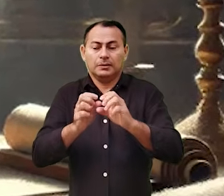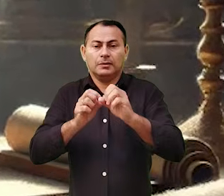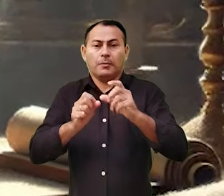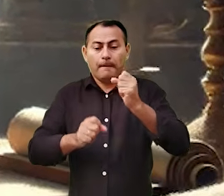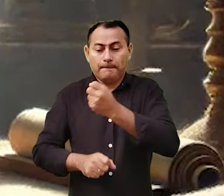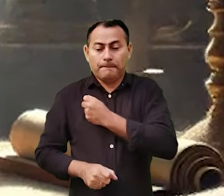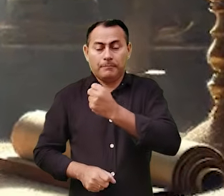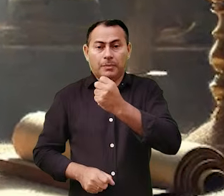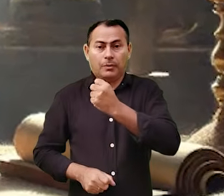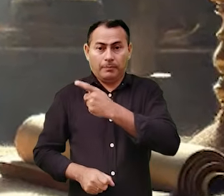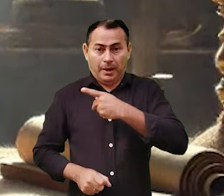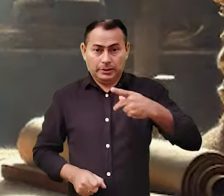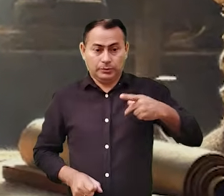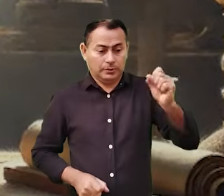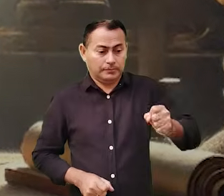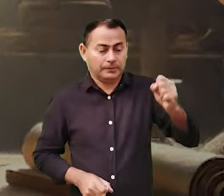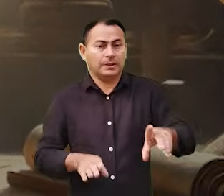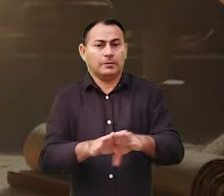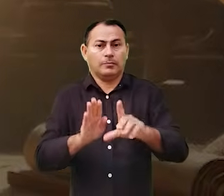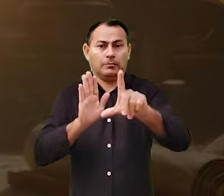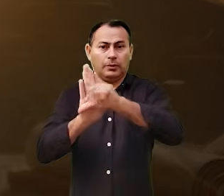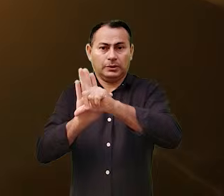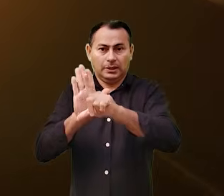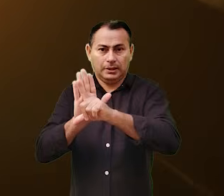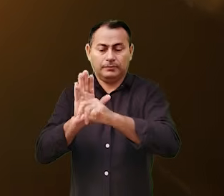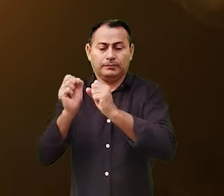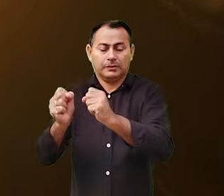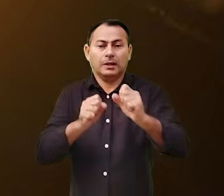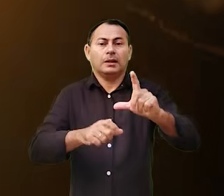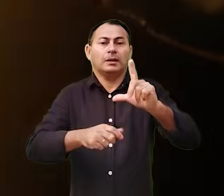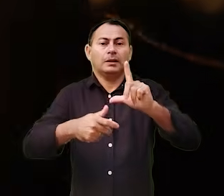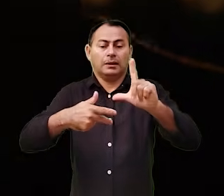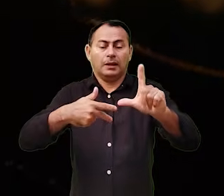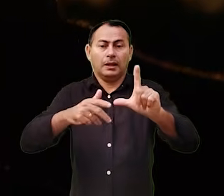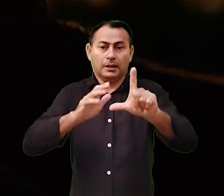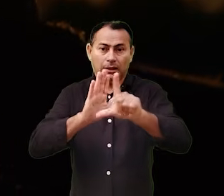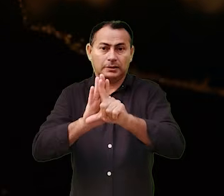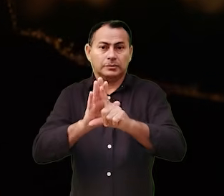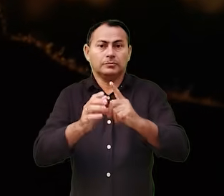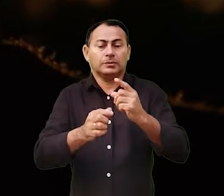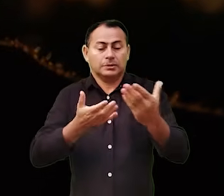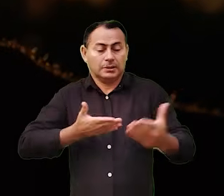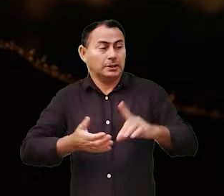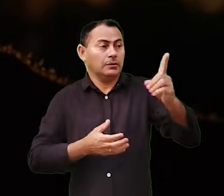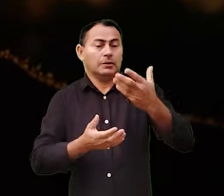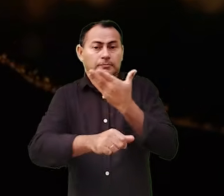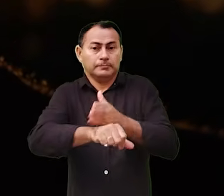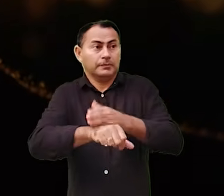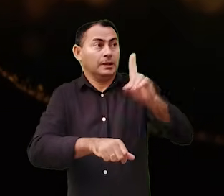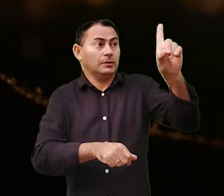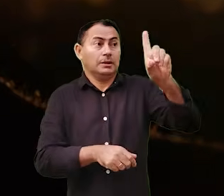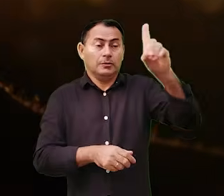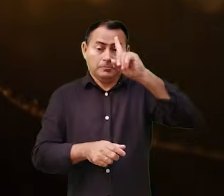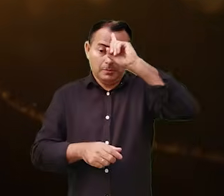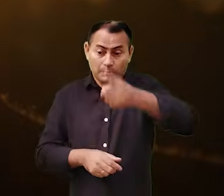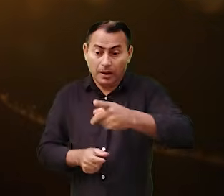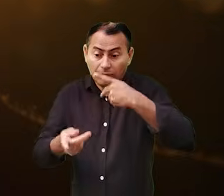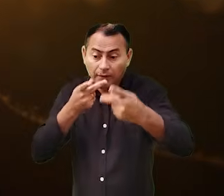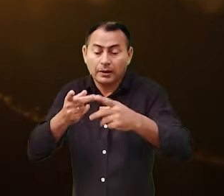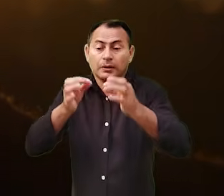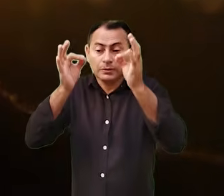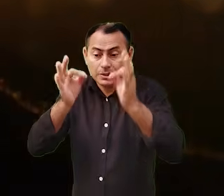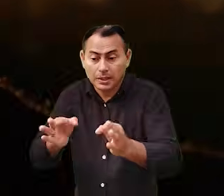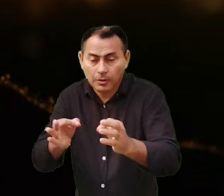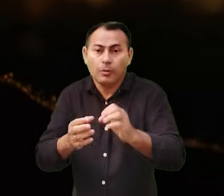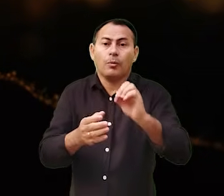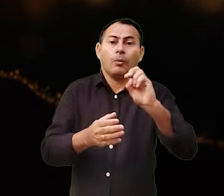Deus, mas os poderes legislativos também são servos de Deus porque aplicam a lei de Deus. É Deus quem diz que tal